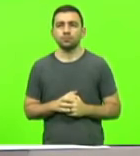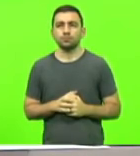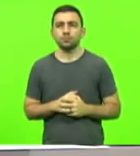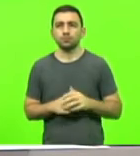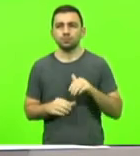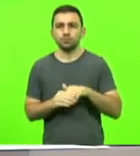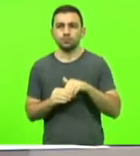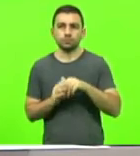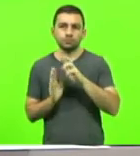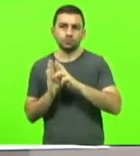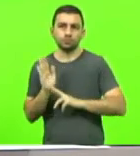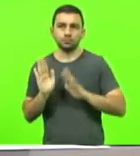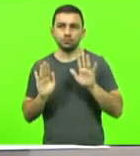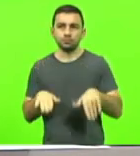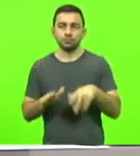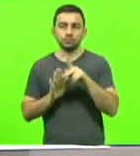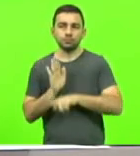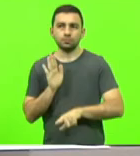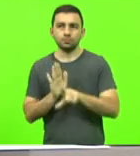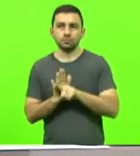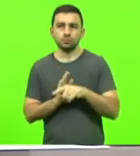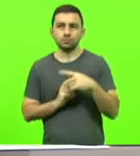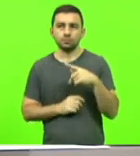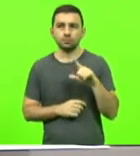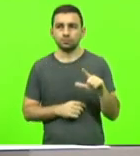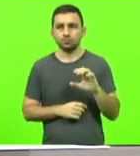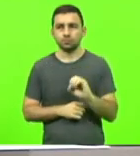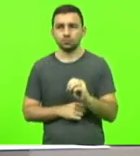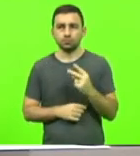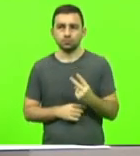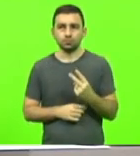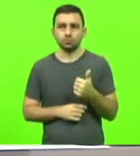Votação da redação final, projeto de lei PL